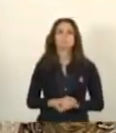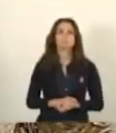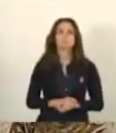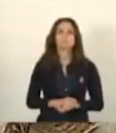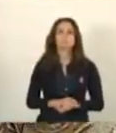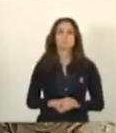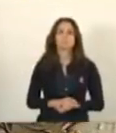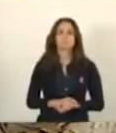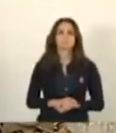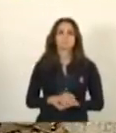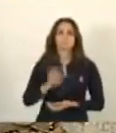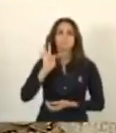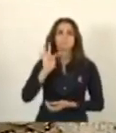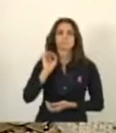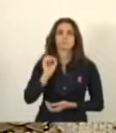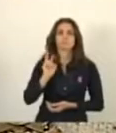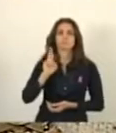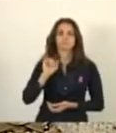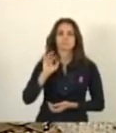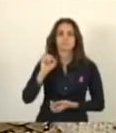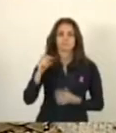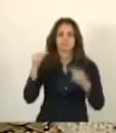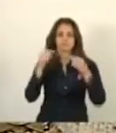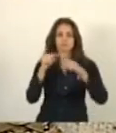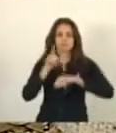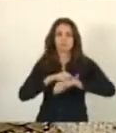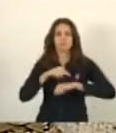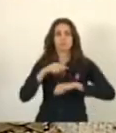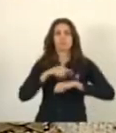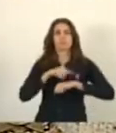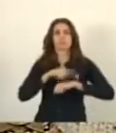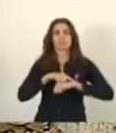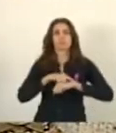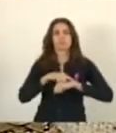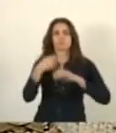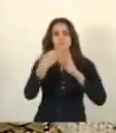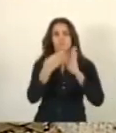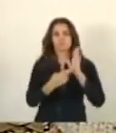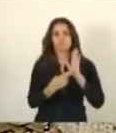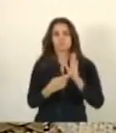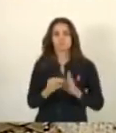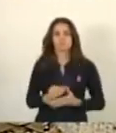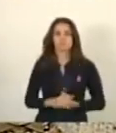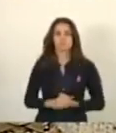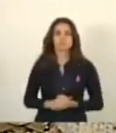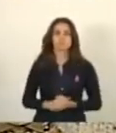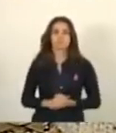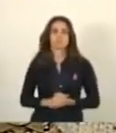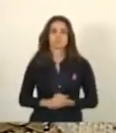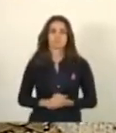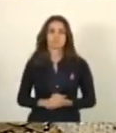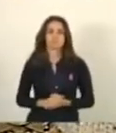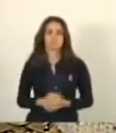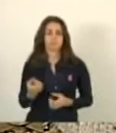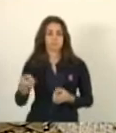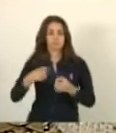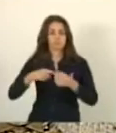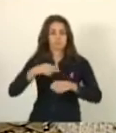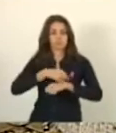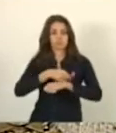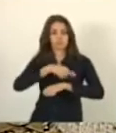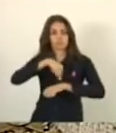Com a palavra o deputado Torino Marques, pelo tempo regimental. Nem um minuto a menos, nem um minuto a mais. Então, poderia voltar então o cronômetro ali, que já